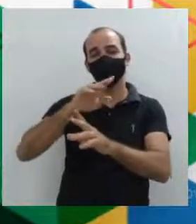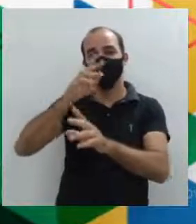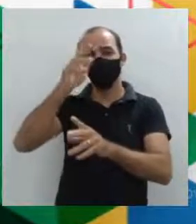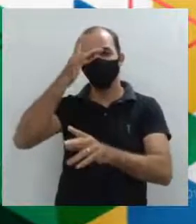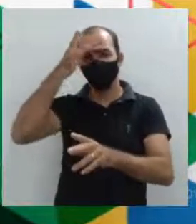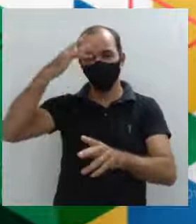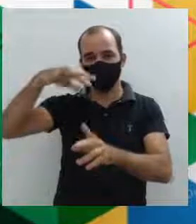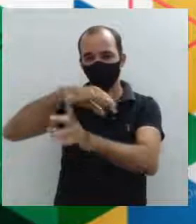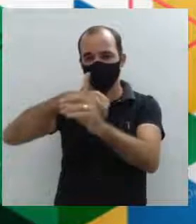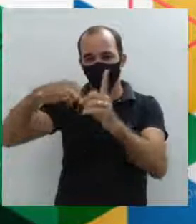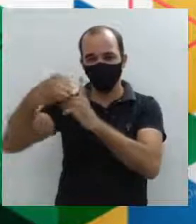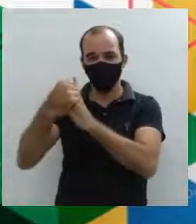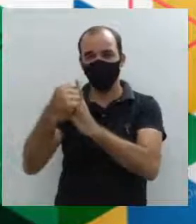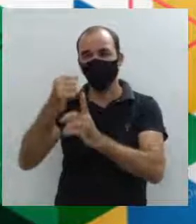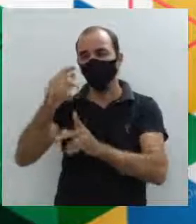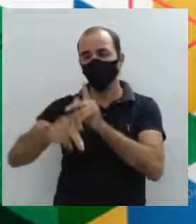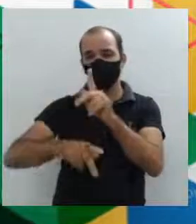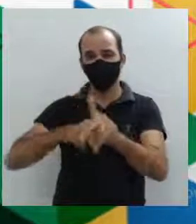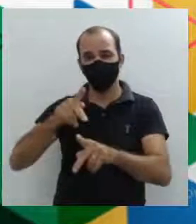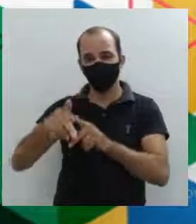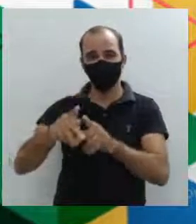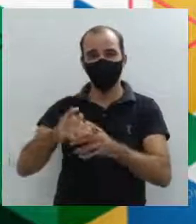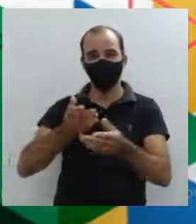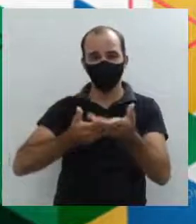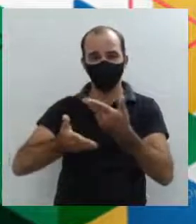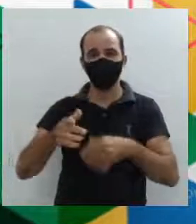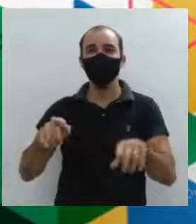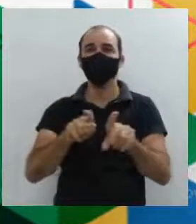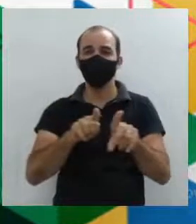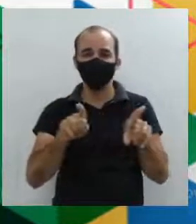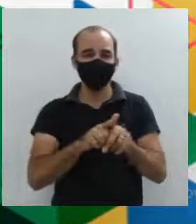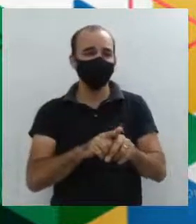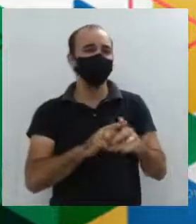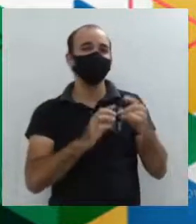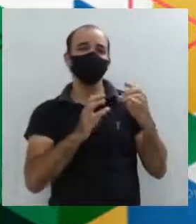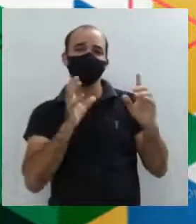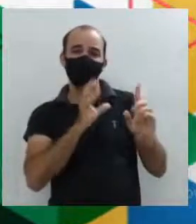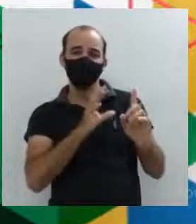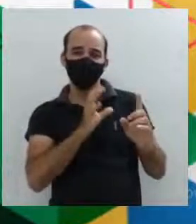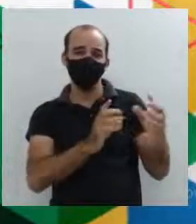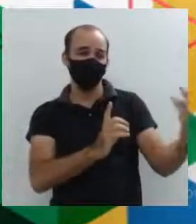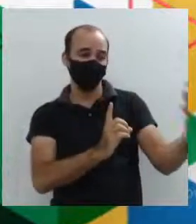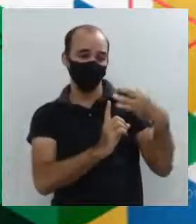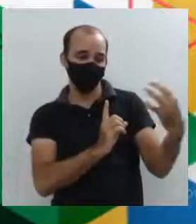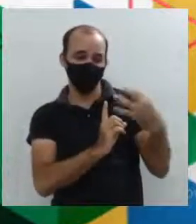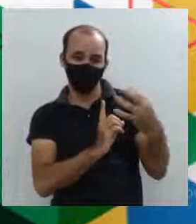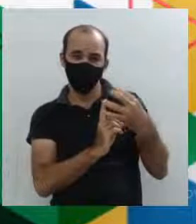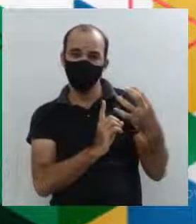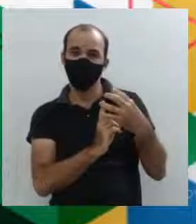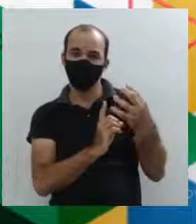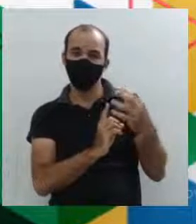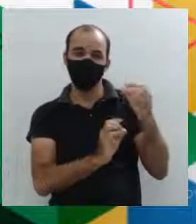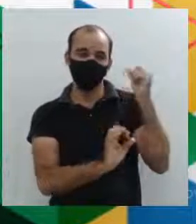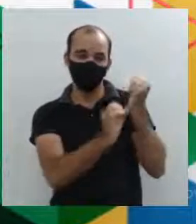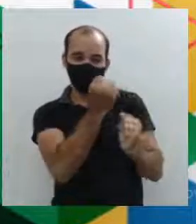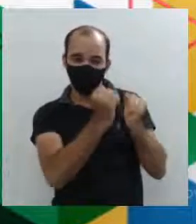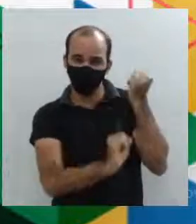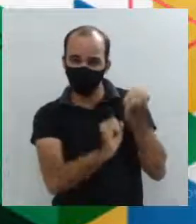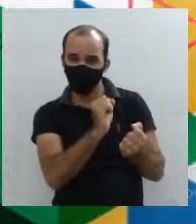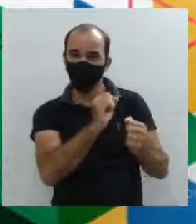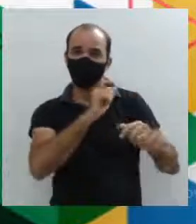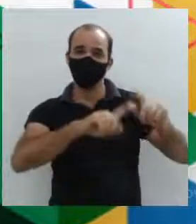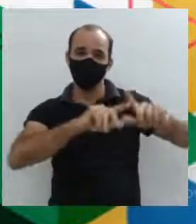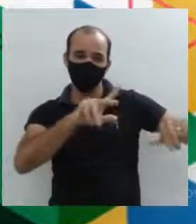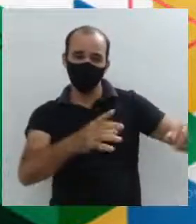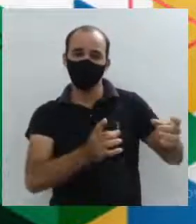Vamos voltar aqui, produzido pela indústria cultural, ou seja, aquilo que eu sou, os meus gostos, os meus